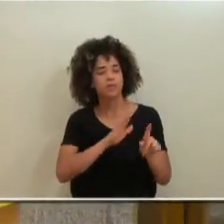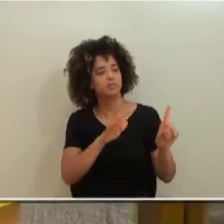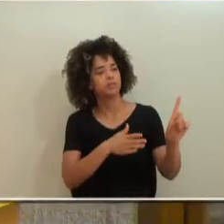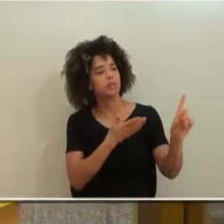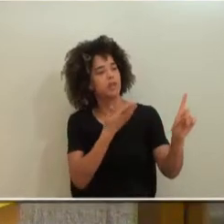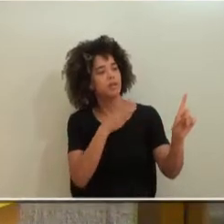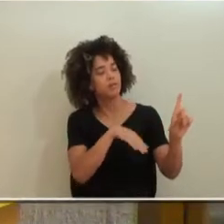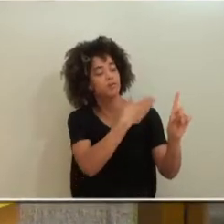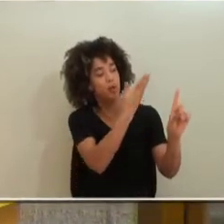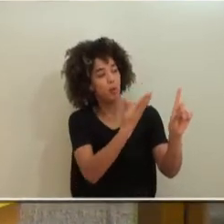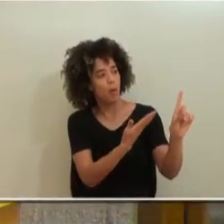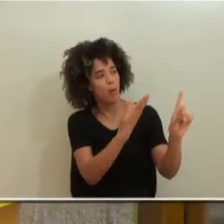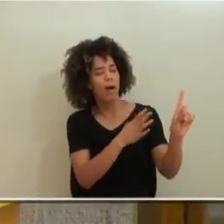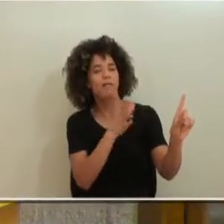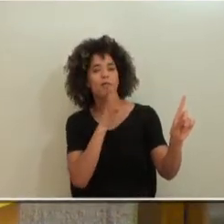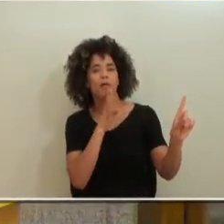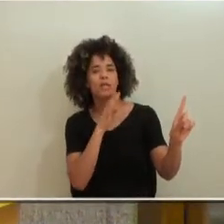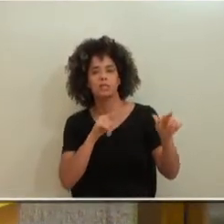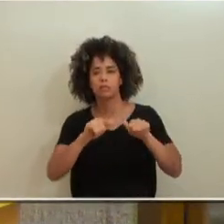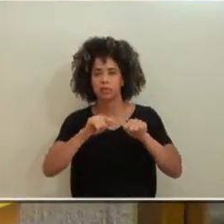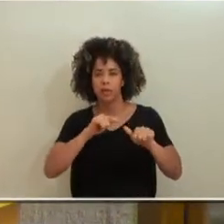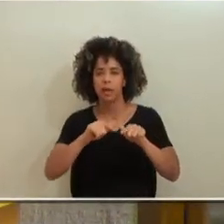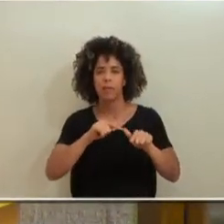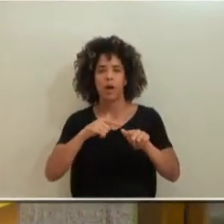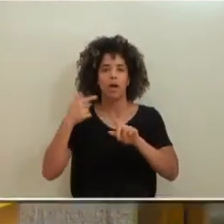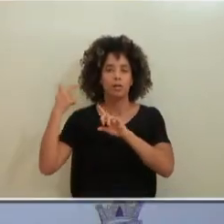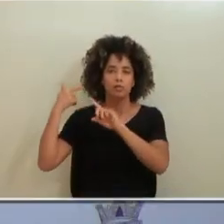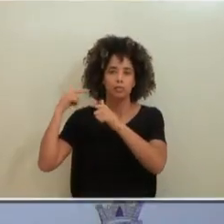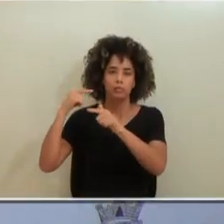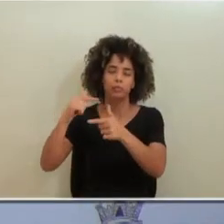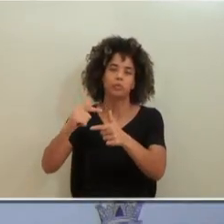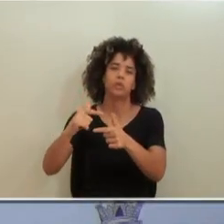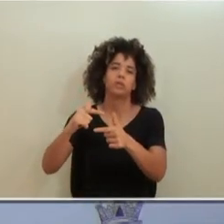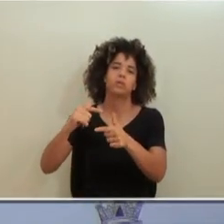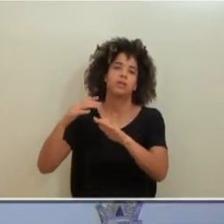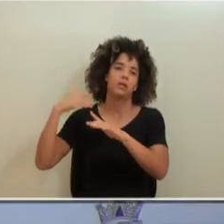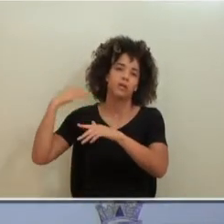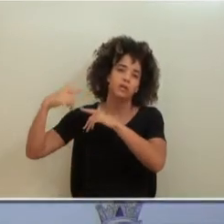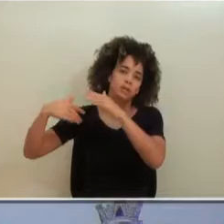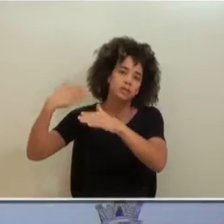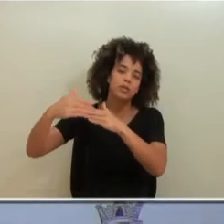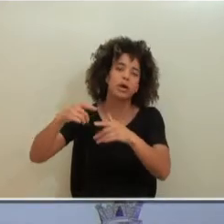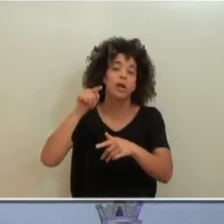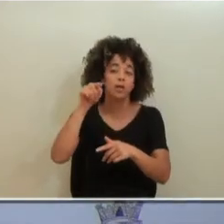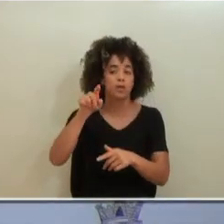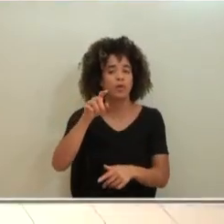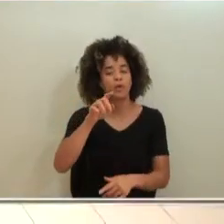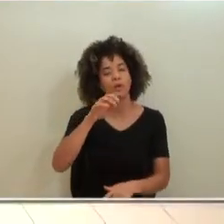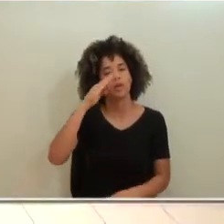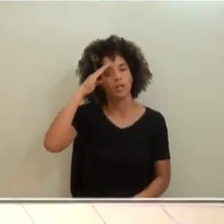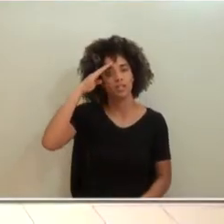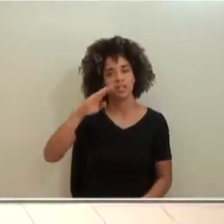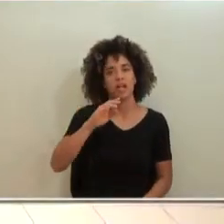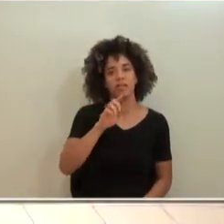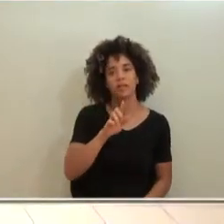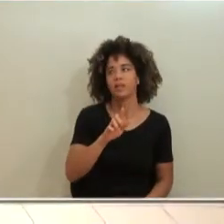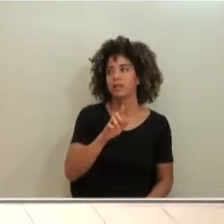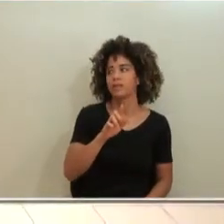o extraordinário legado do chefe Kiko em nossa comunidade.